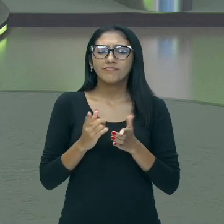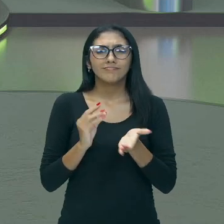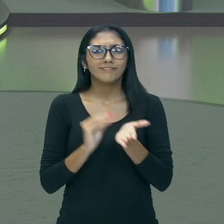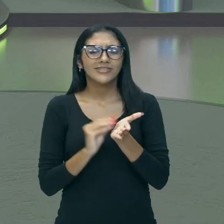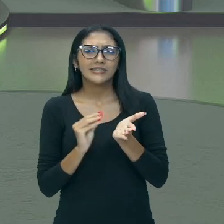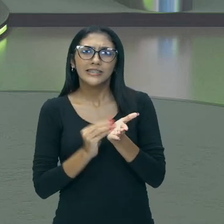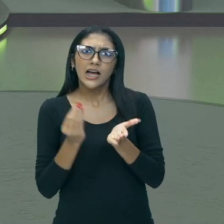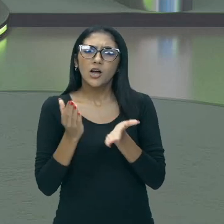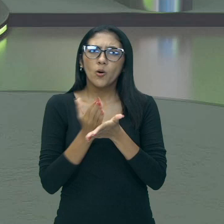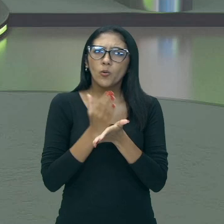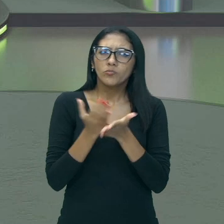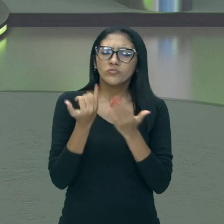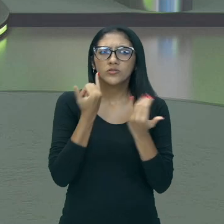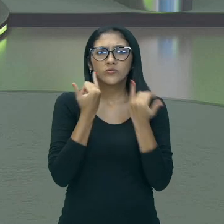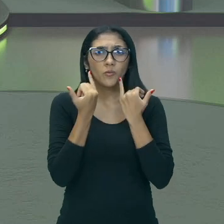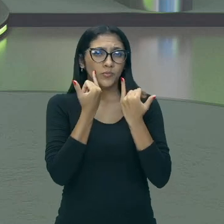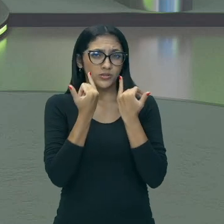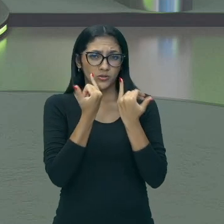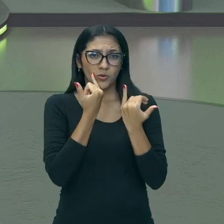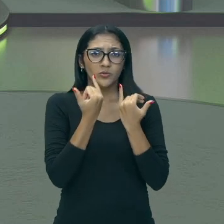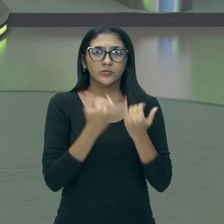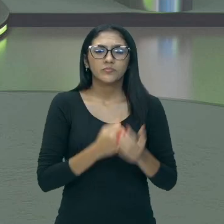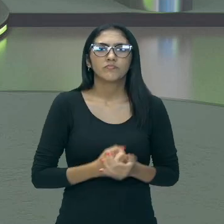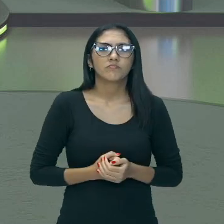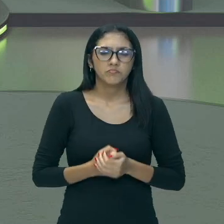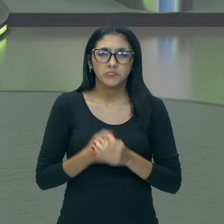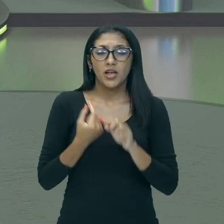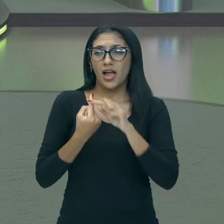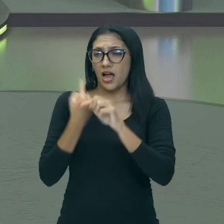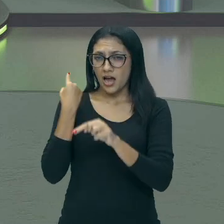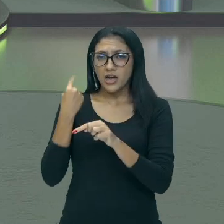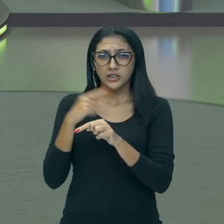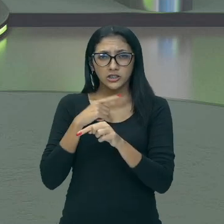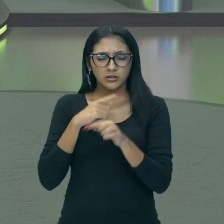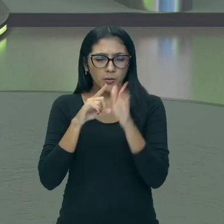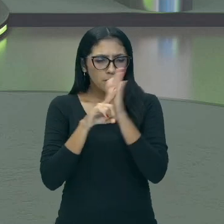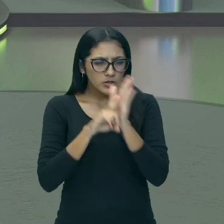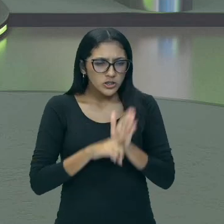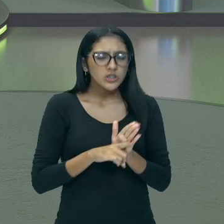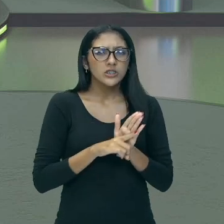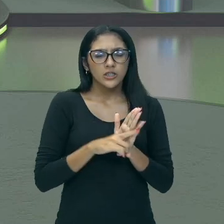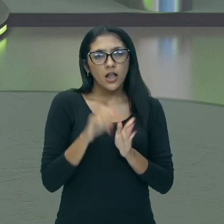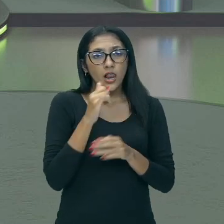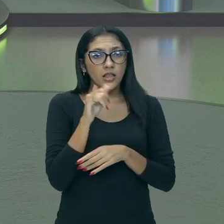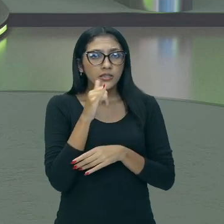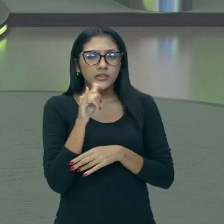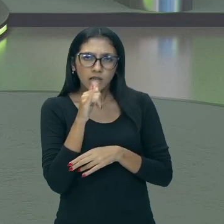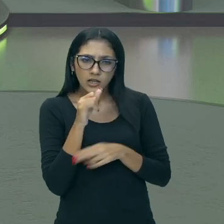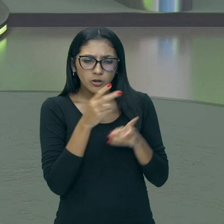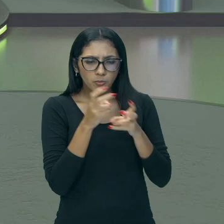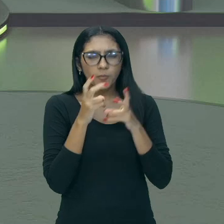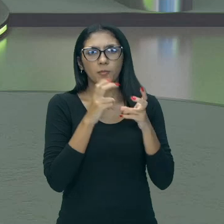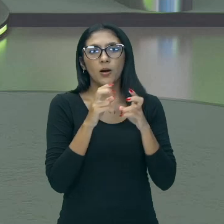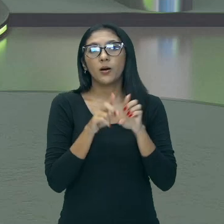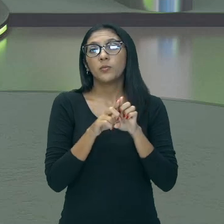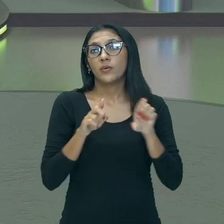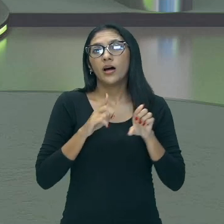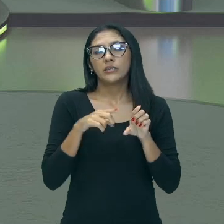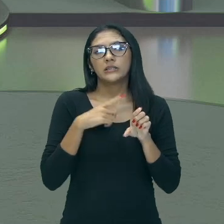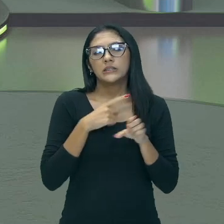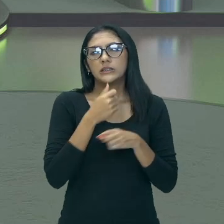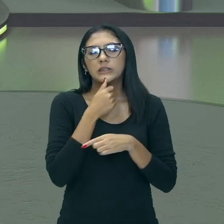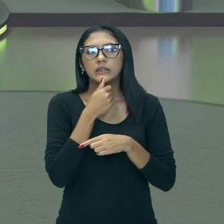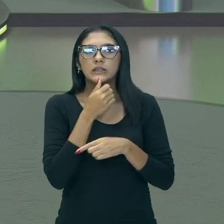coisas. Thomson na época tinha energia elétrica que conseguiu deduzir esse experimento, mas também na época estava em